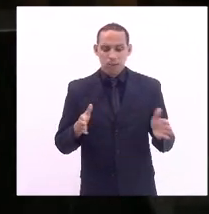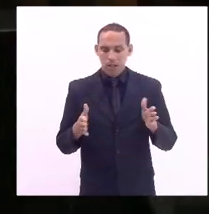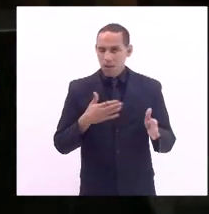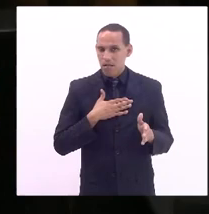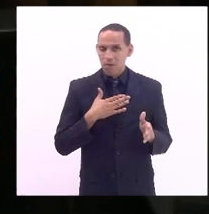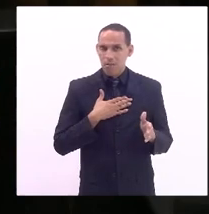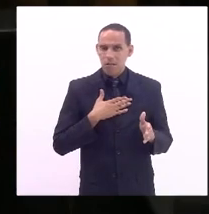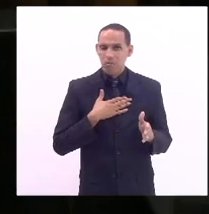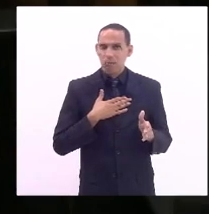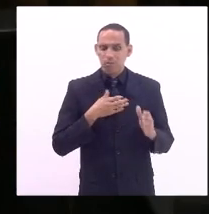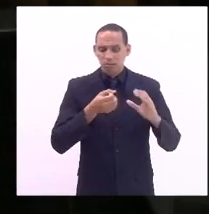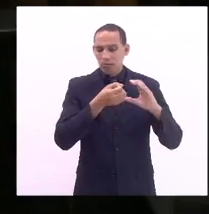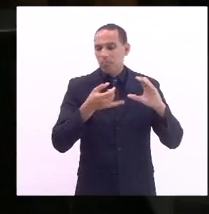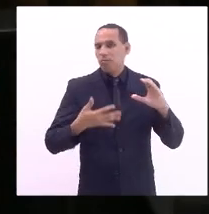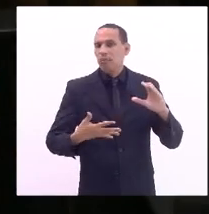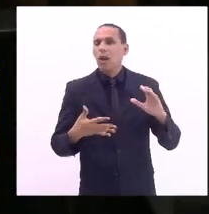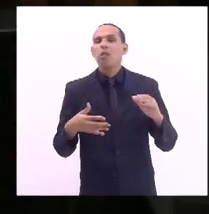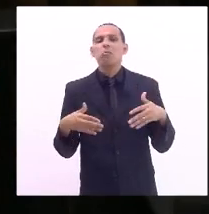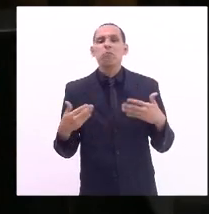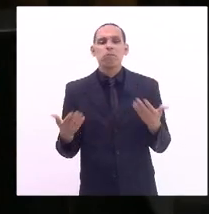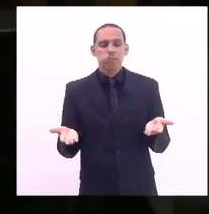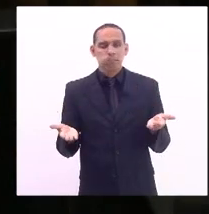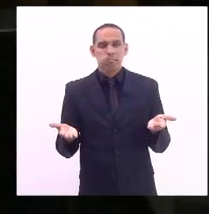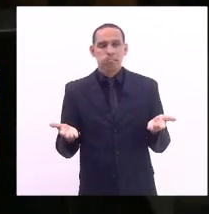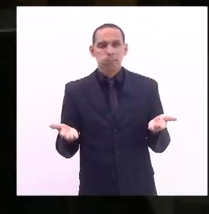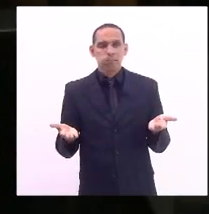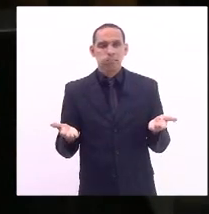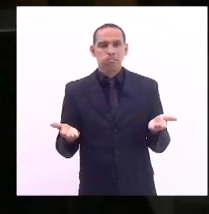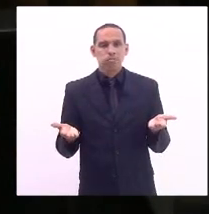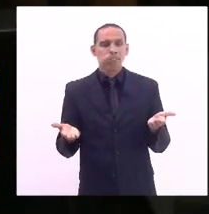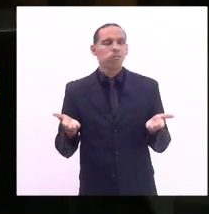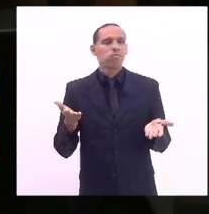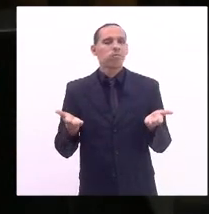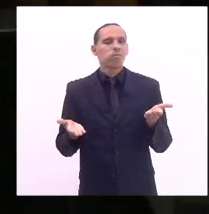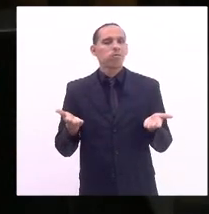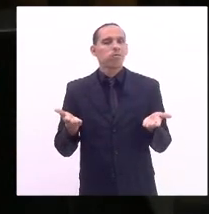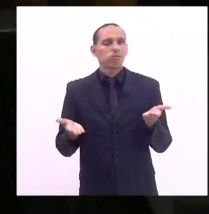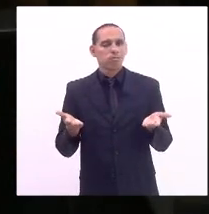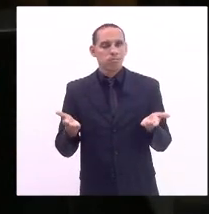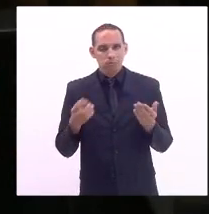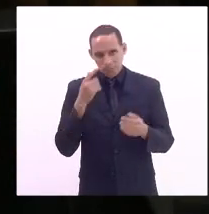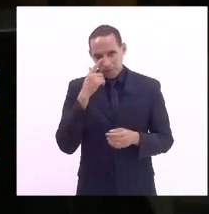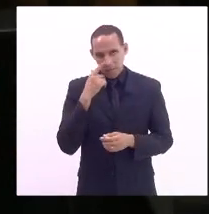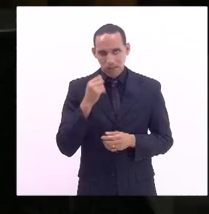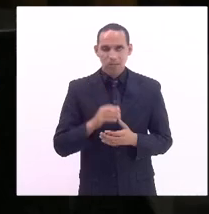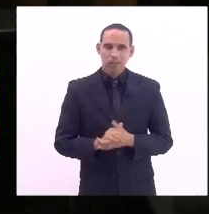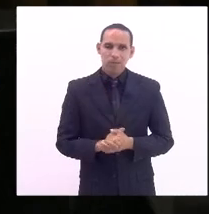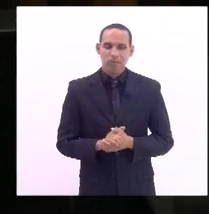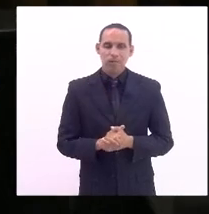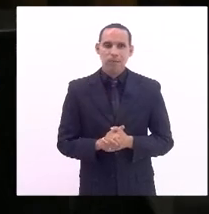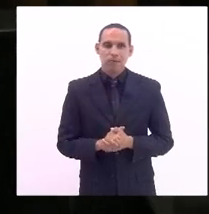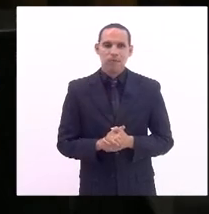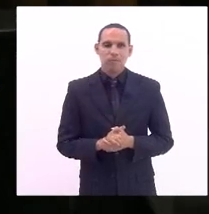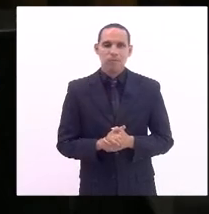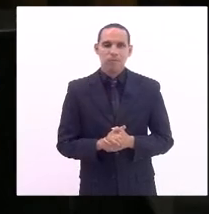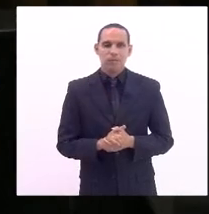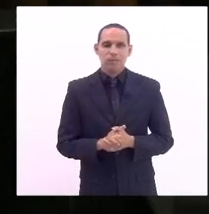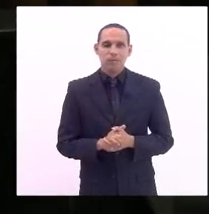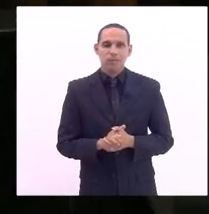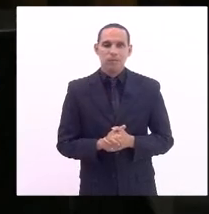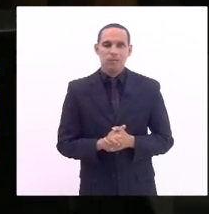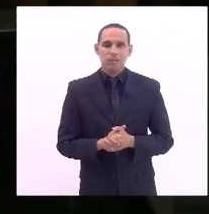senhor presidente, pela moderação, pelo equilíbrio